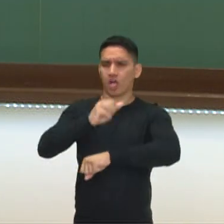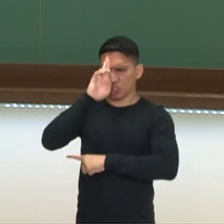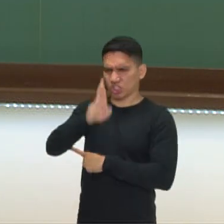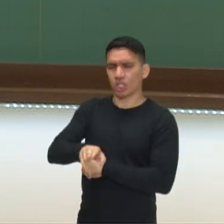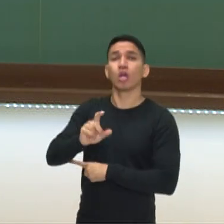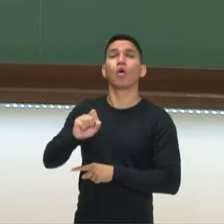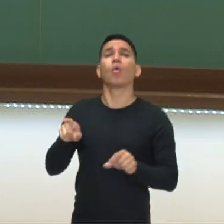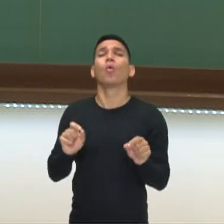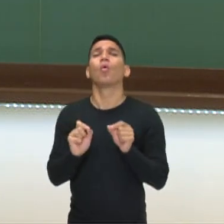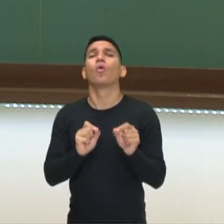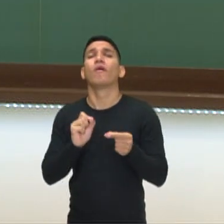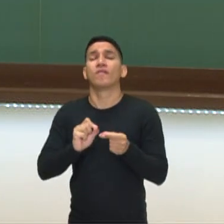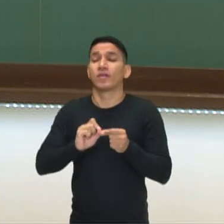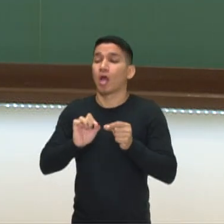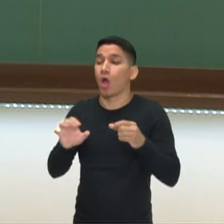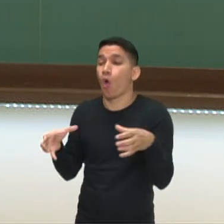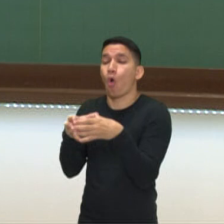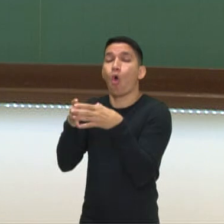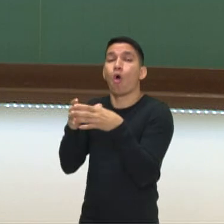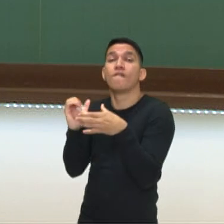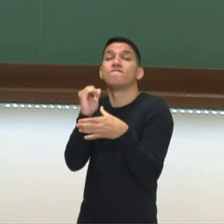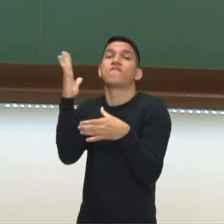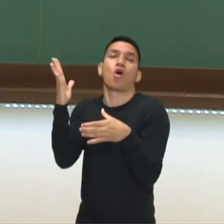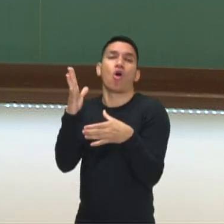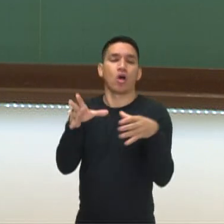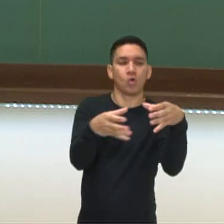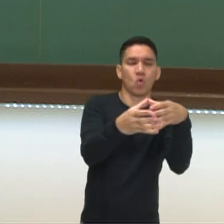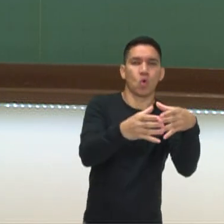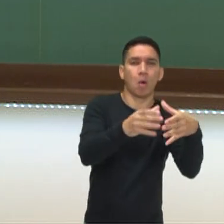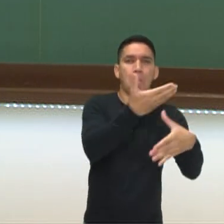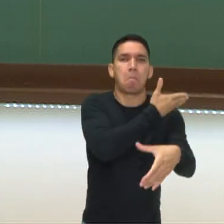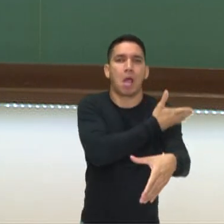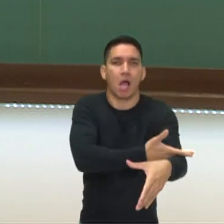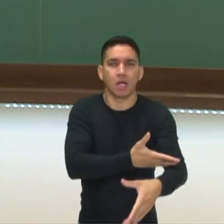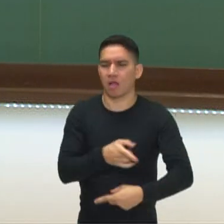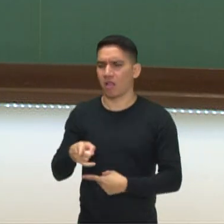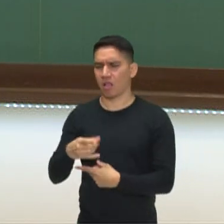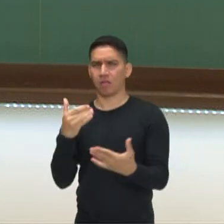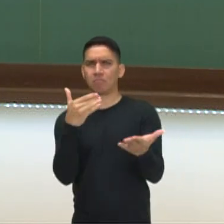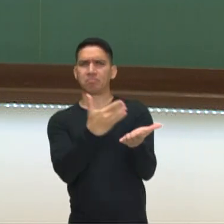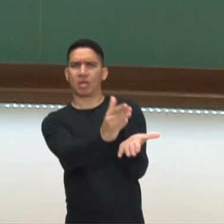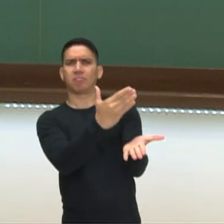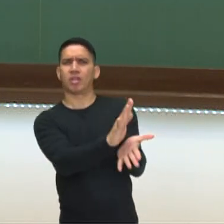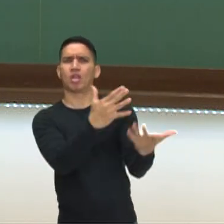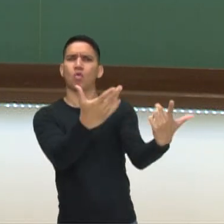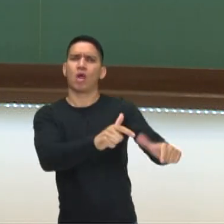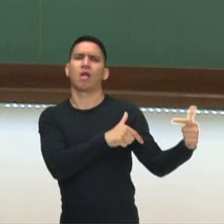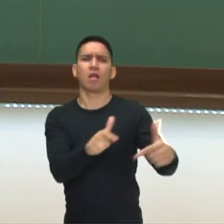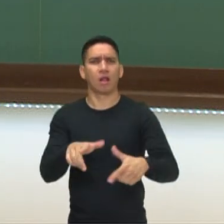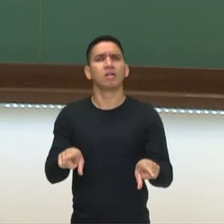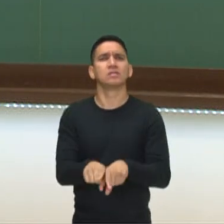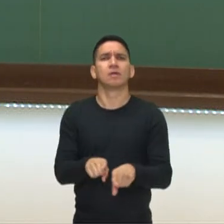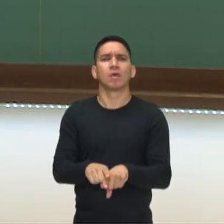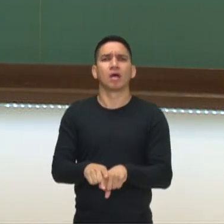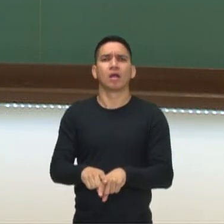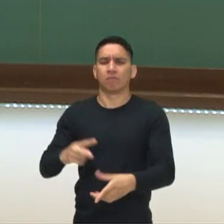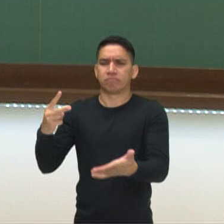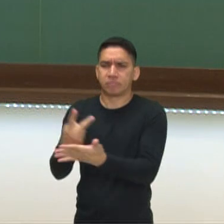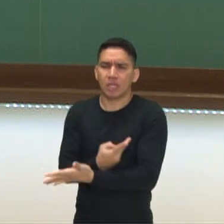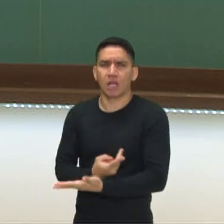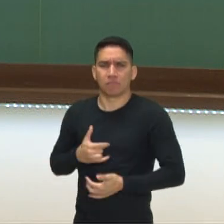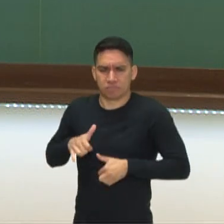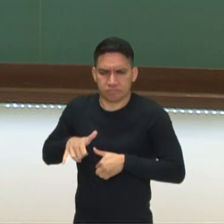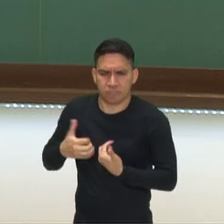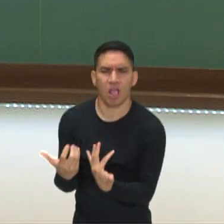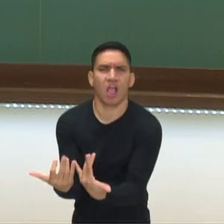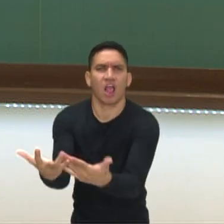numa comunidade fora dessa comunidade branca. Eles boicotavam o trabalho também, eles boicotavam a lavoura,